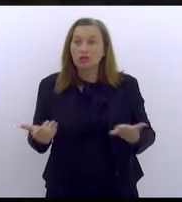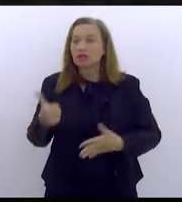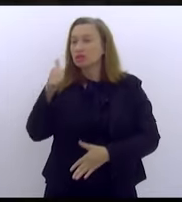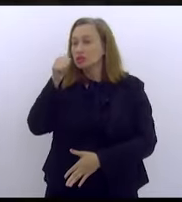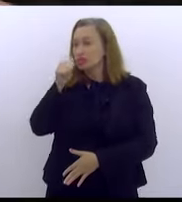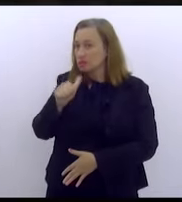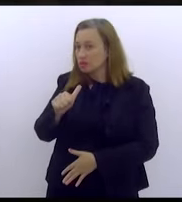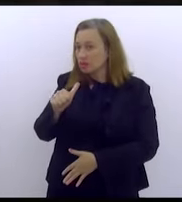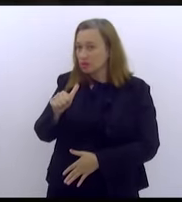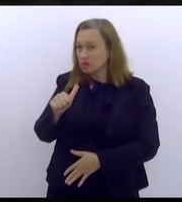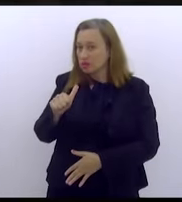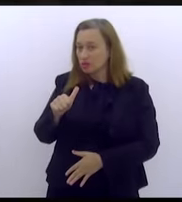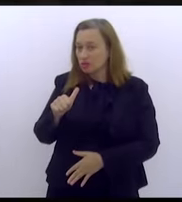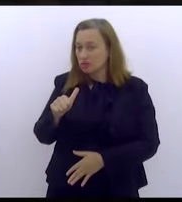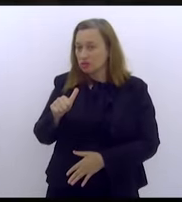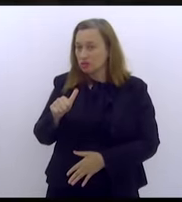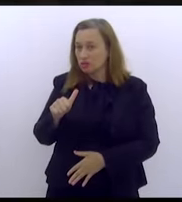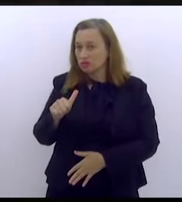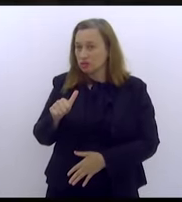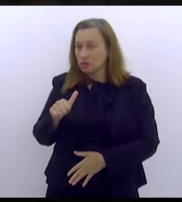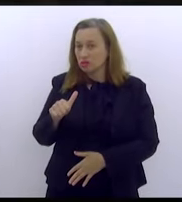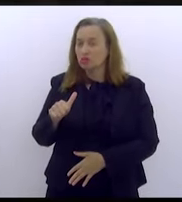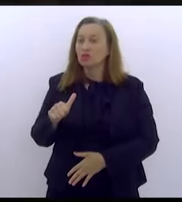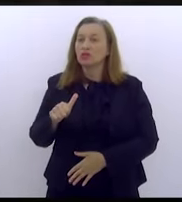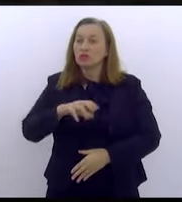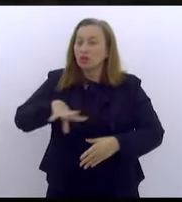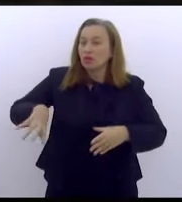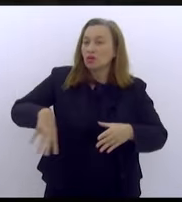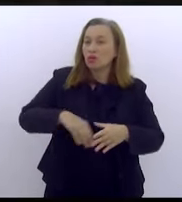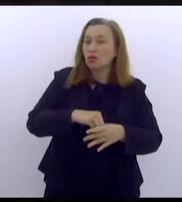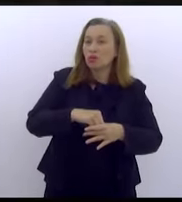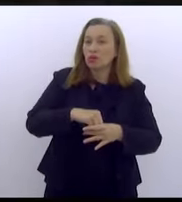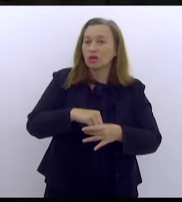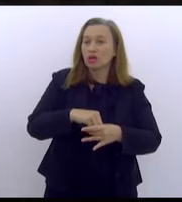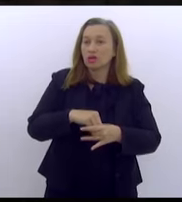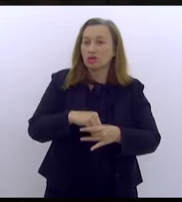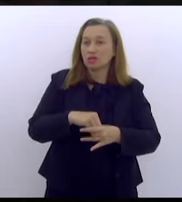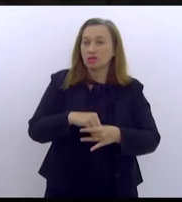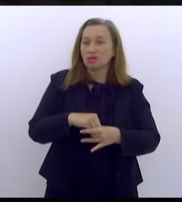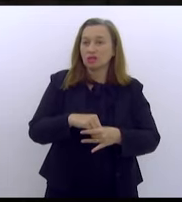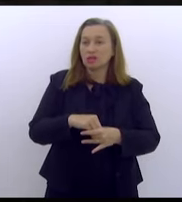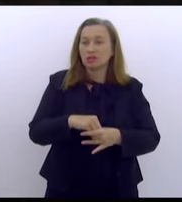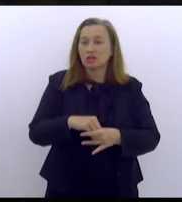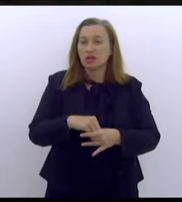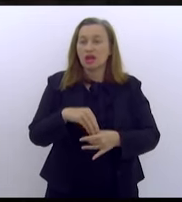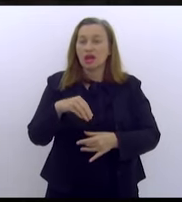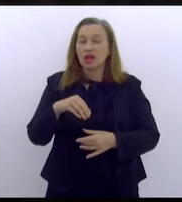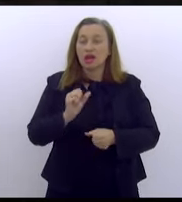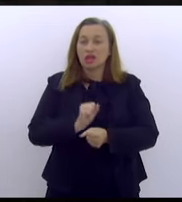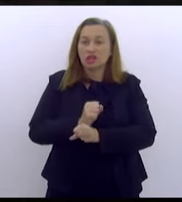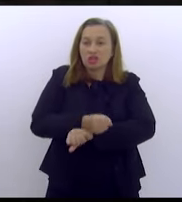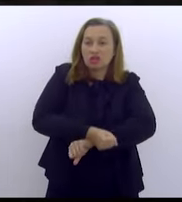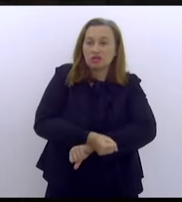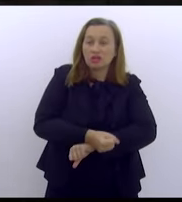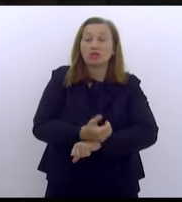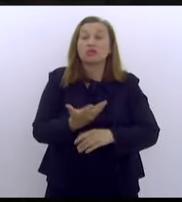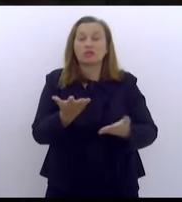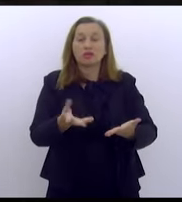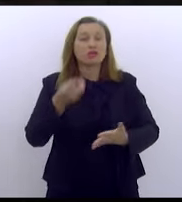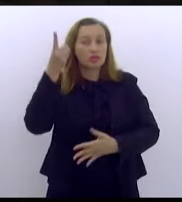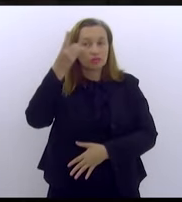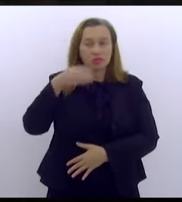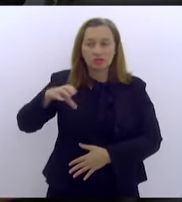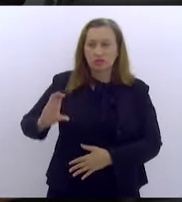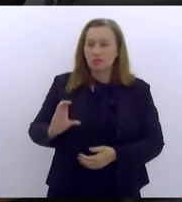mulheres são praticamente colocadas a situações análogas à escravidão. Pois não, deputado Carlos